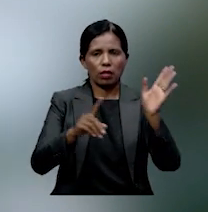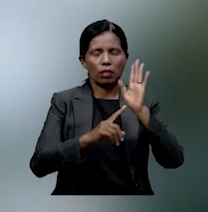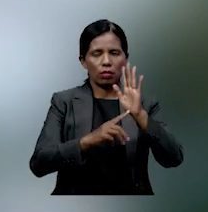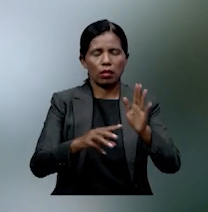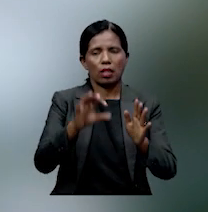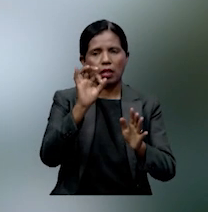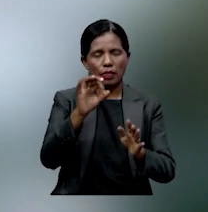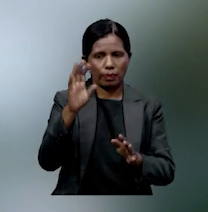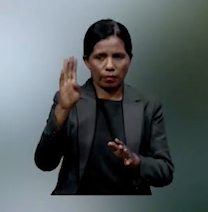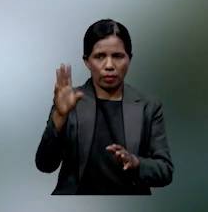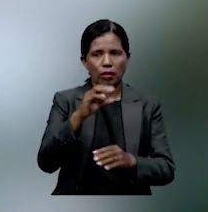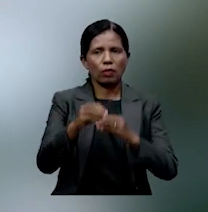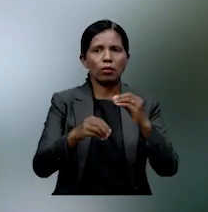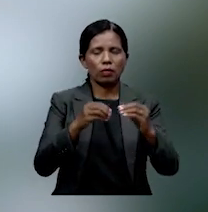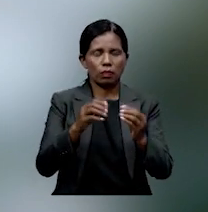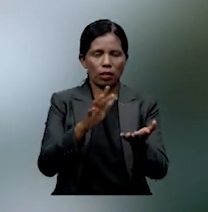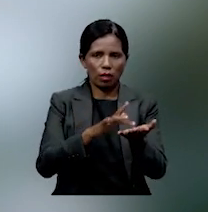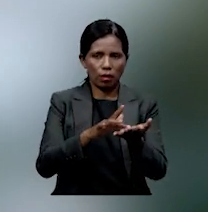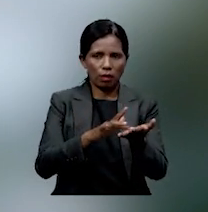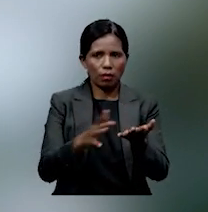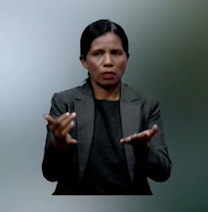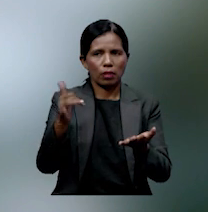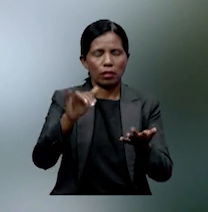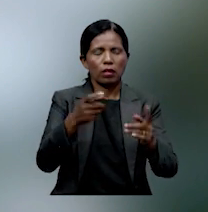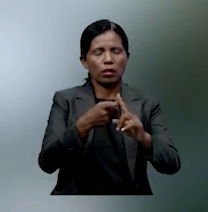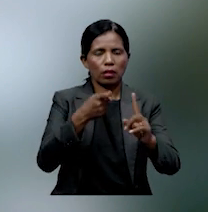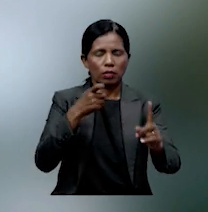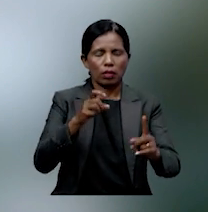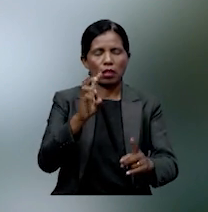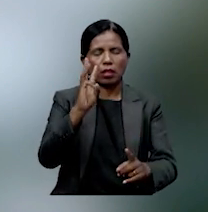mídia social, kona bai moruk herbal sira mai husi